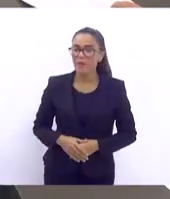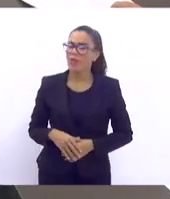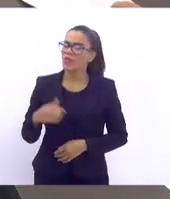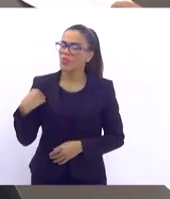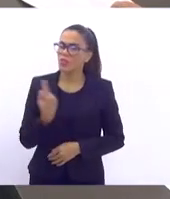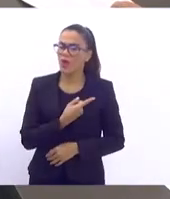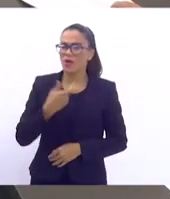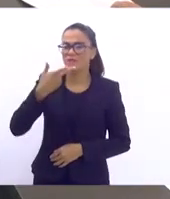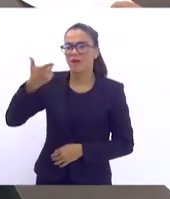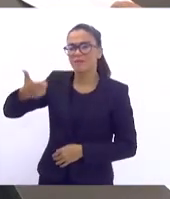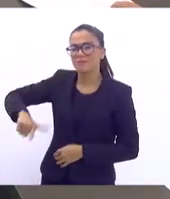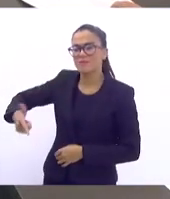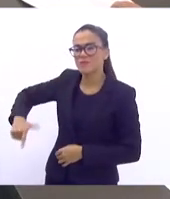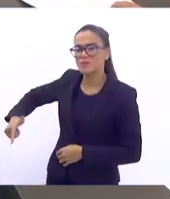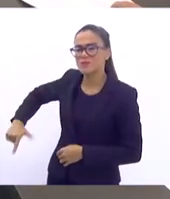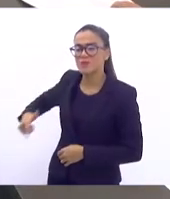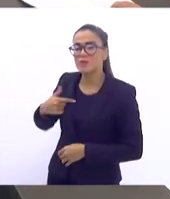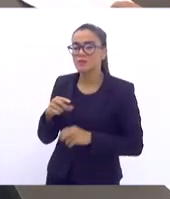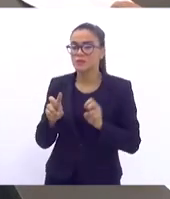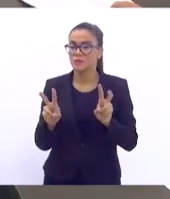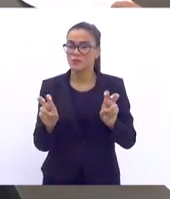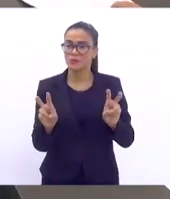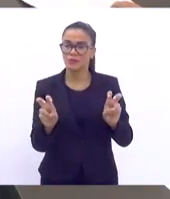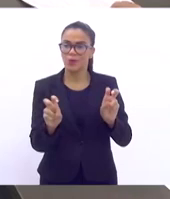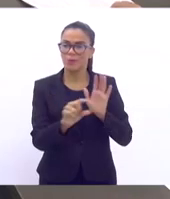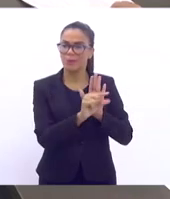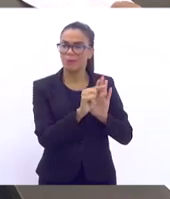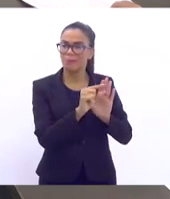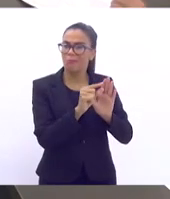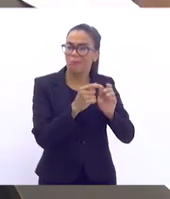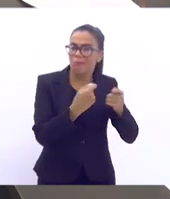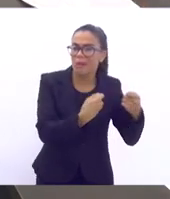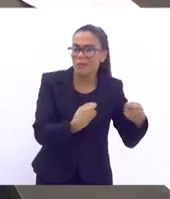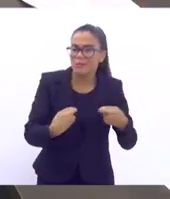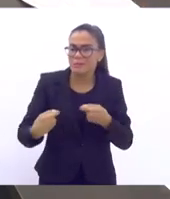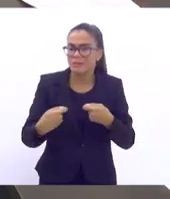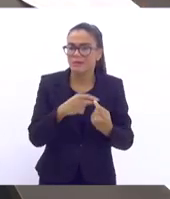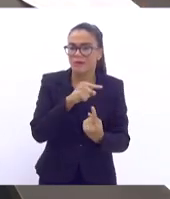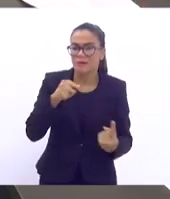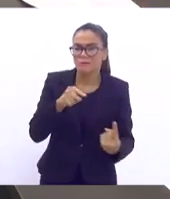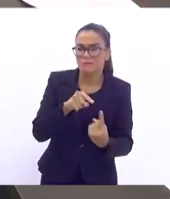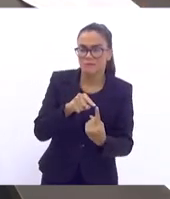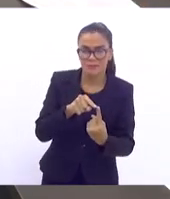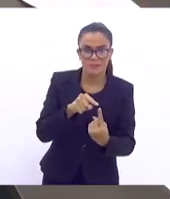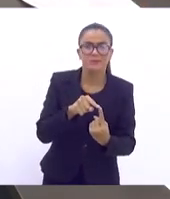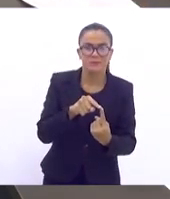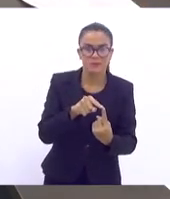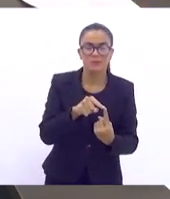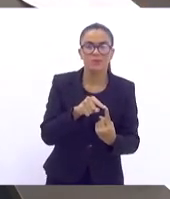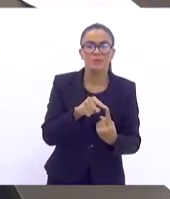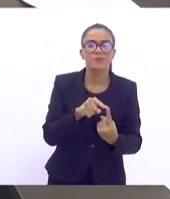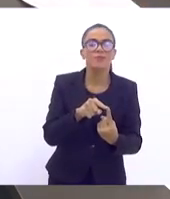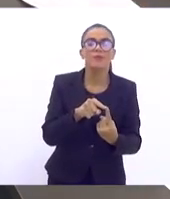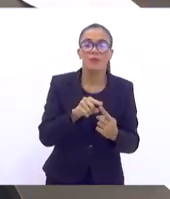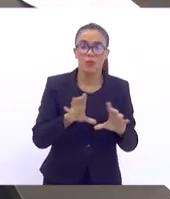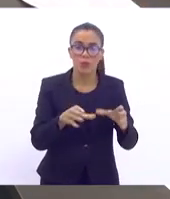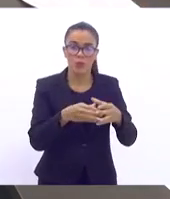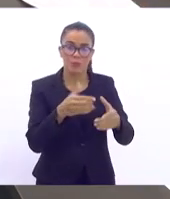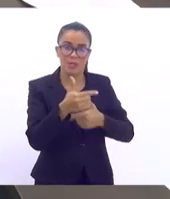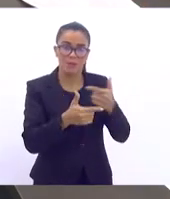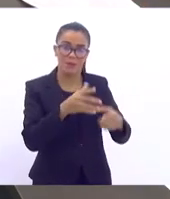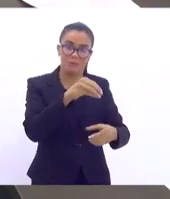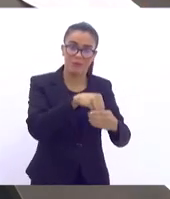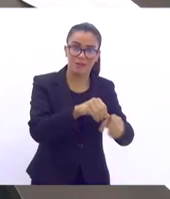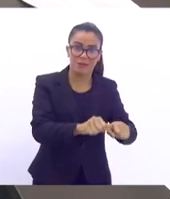muito sobre a questão das prerrogativas né quer dizer a missão e a prerrogativa da frente parlamentar